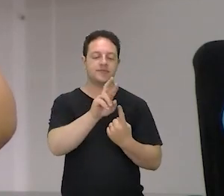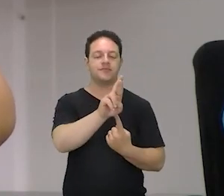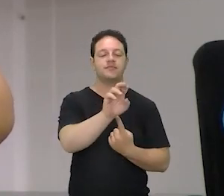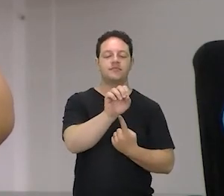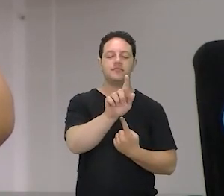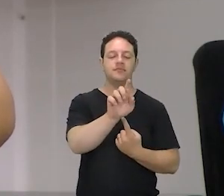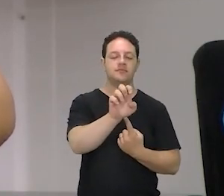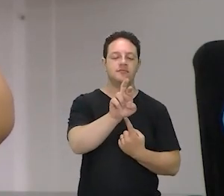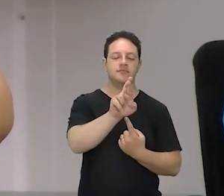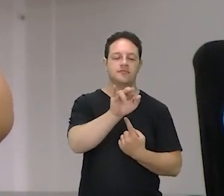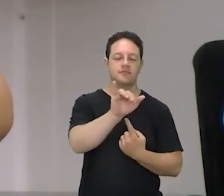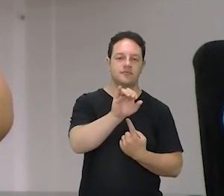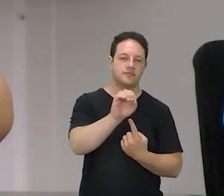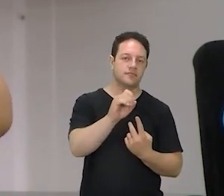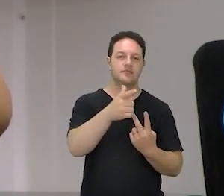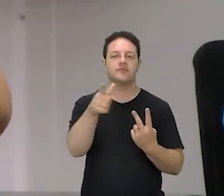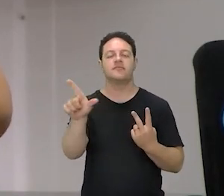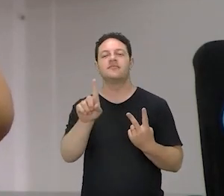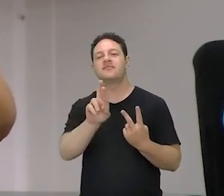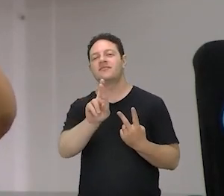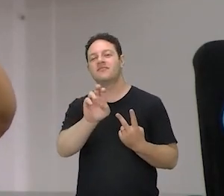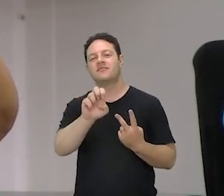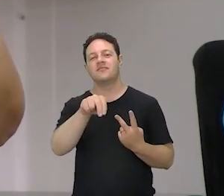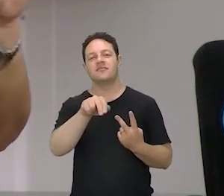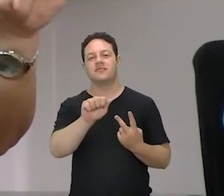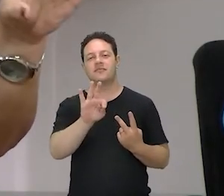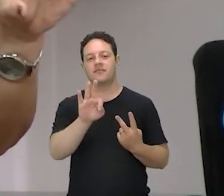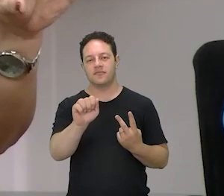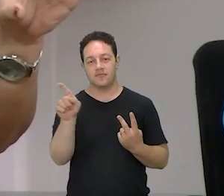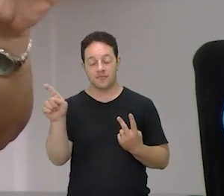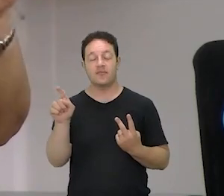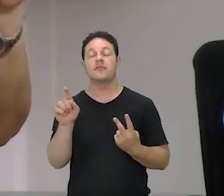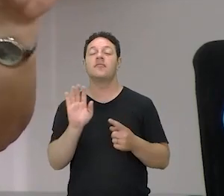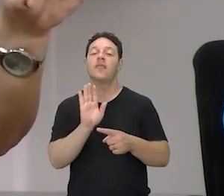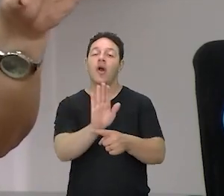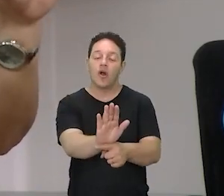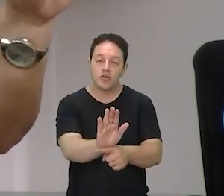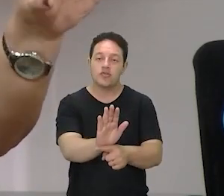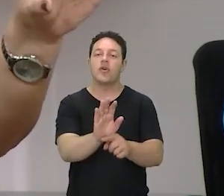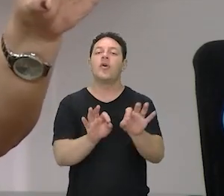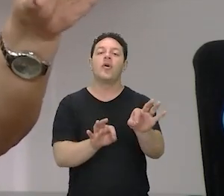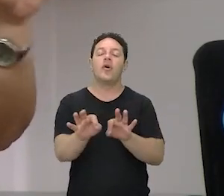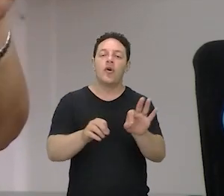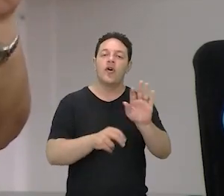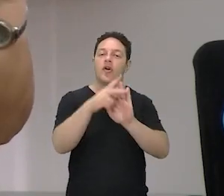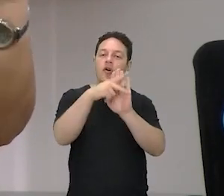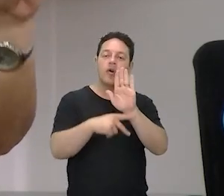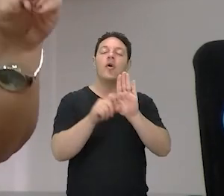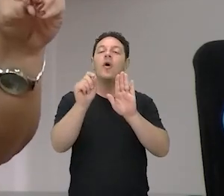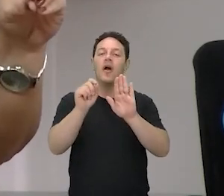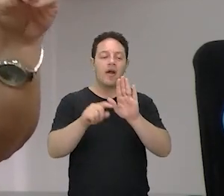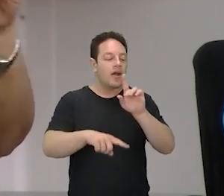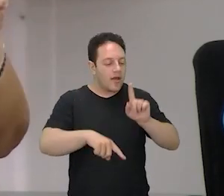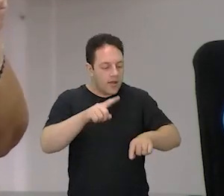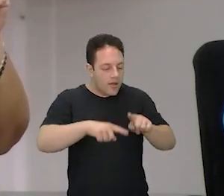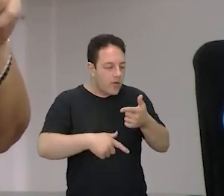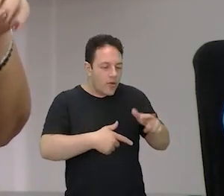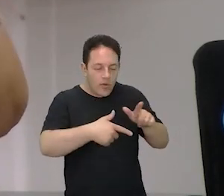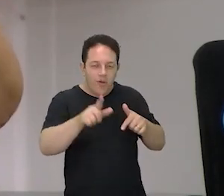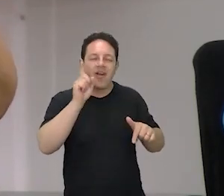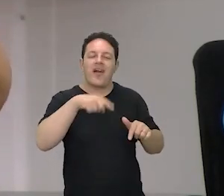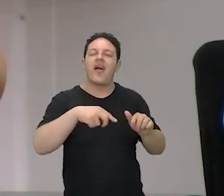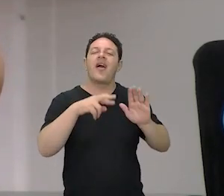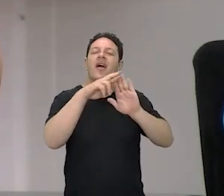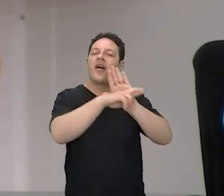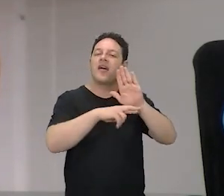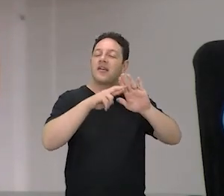Renata, eles desenvolveram o projeto através dos reciclados e da sustentabilidade. Pegaram outra vertente, tá?